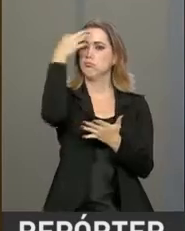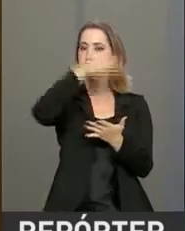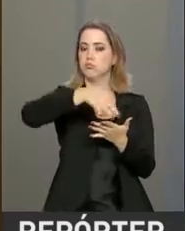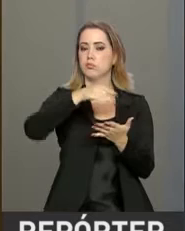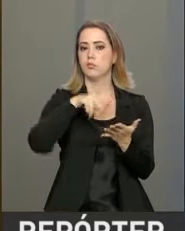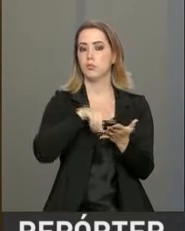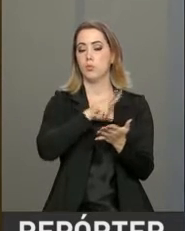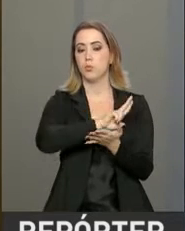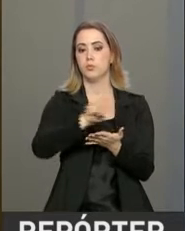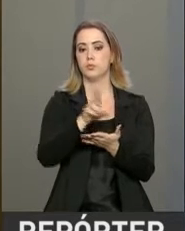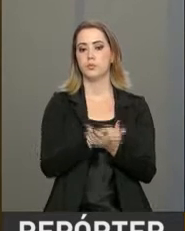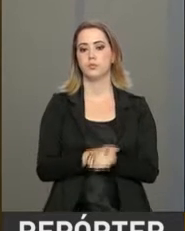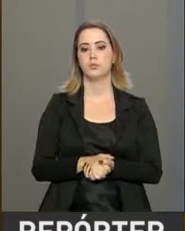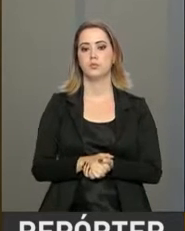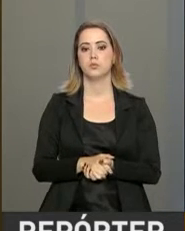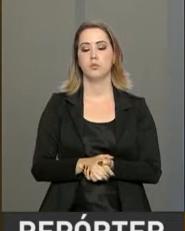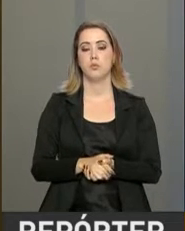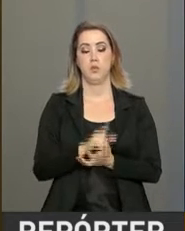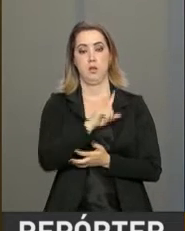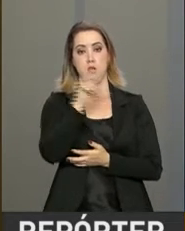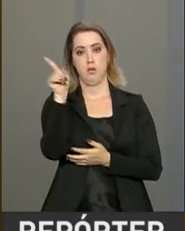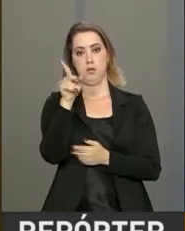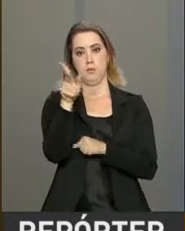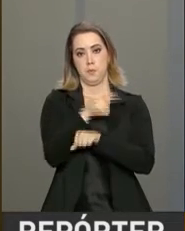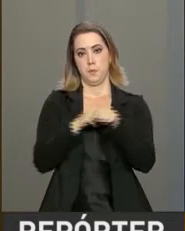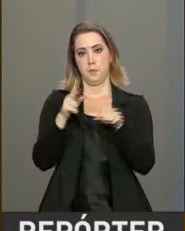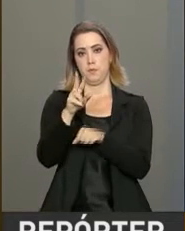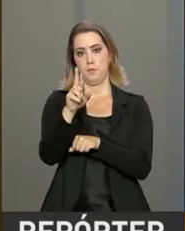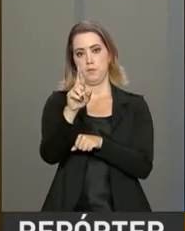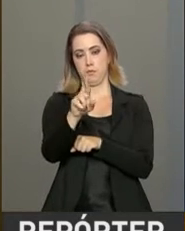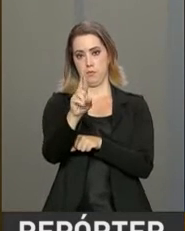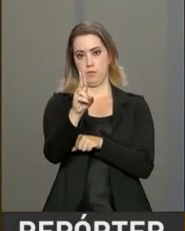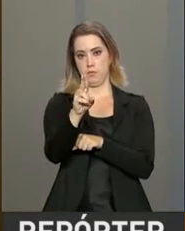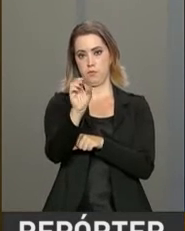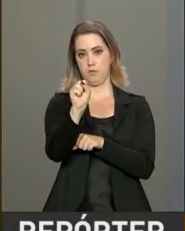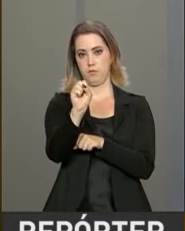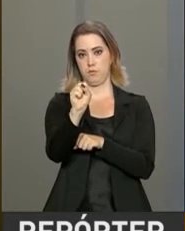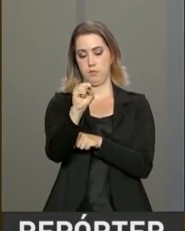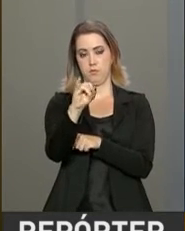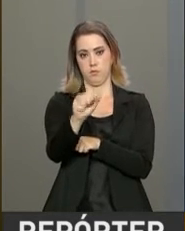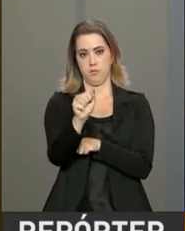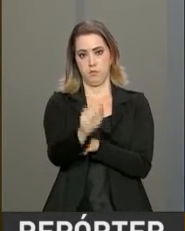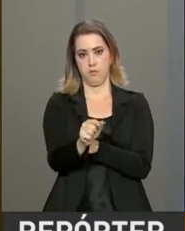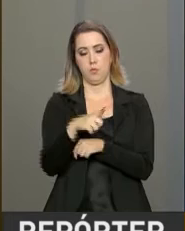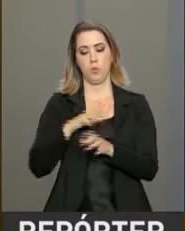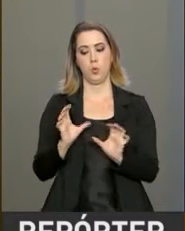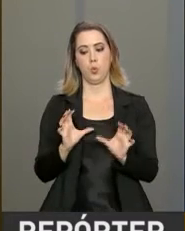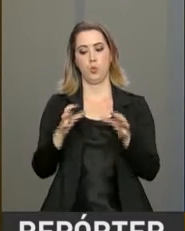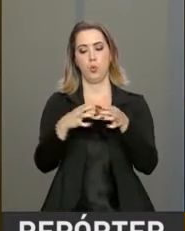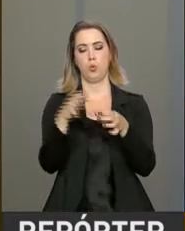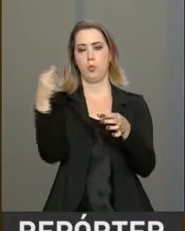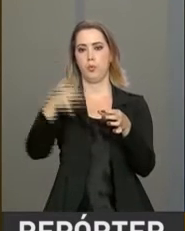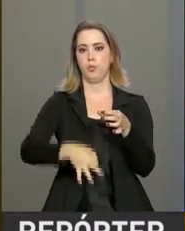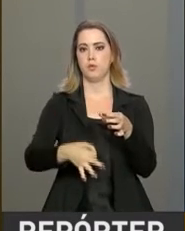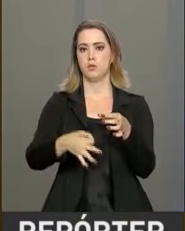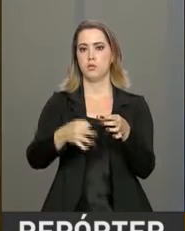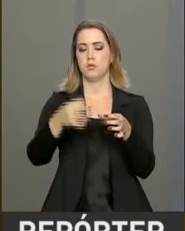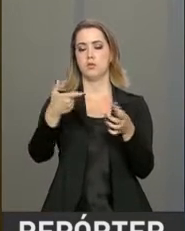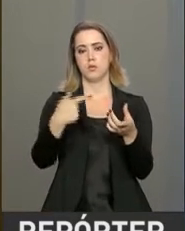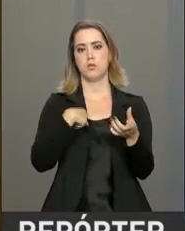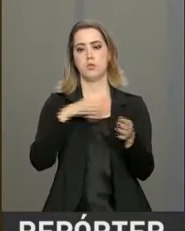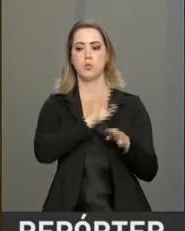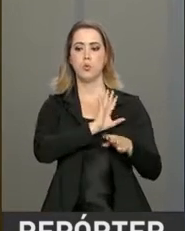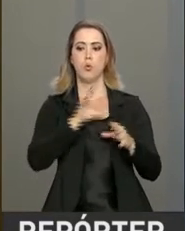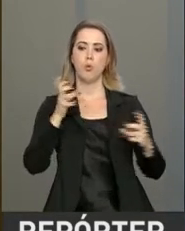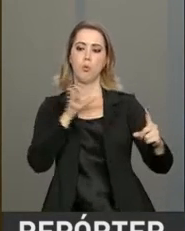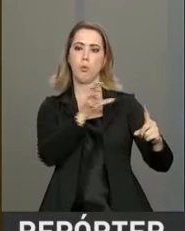Em Ekaterimburgo, em 2009, na Rússia, se criou formalmente esse grupo, com o objetivo de influenciar